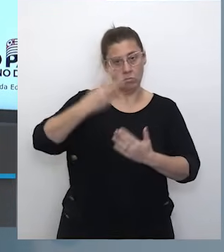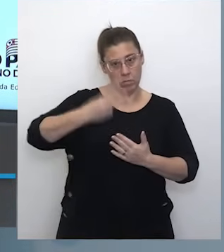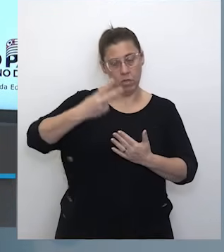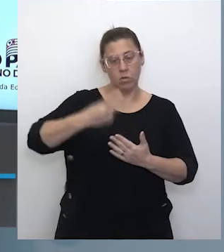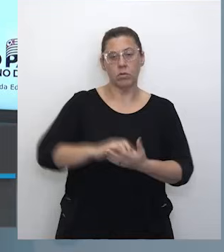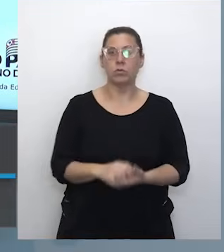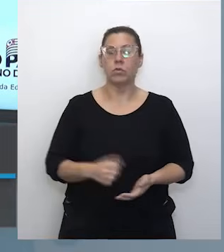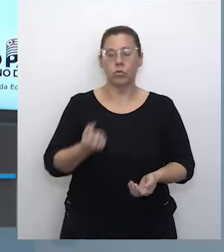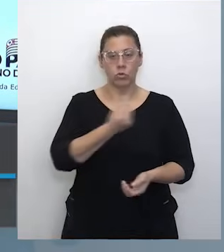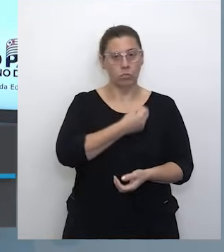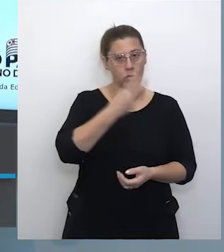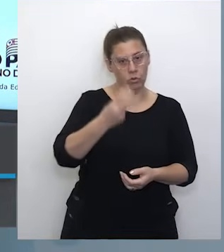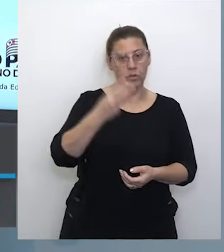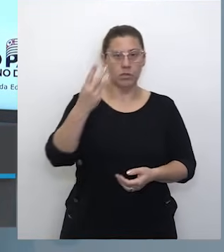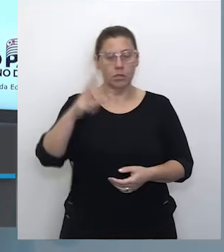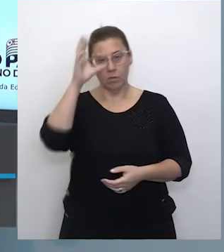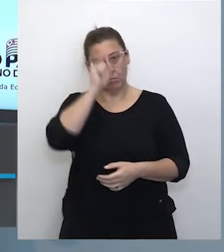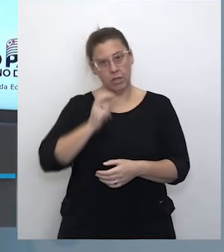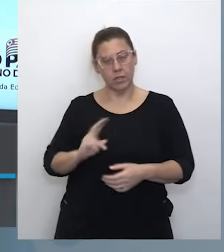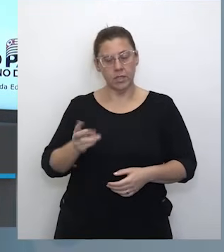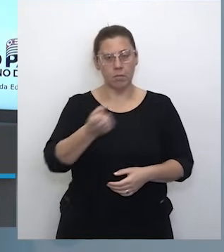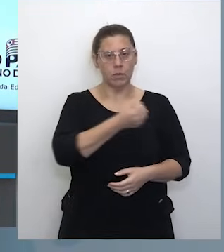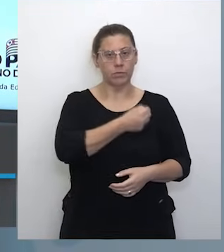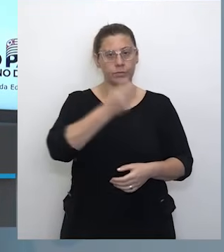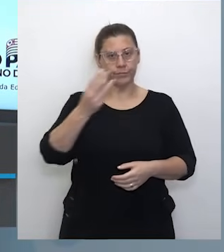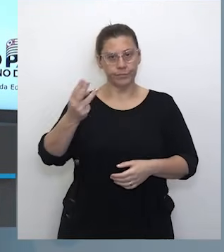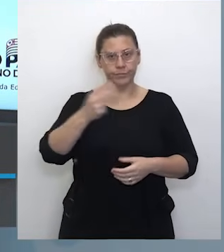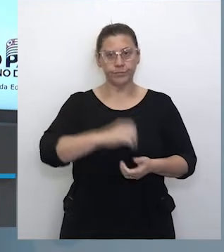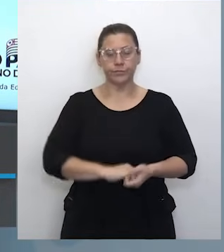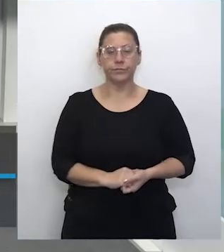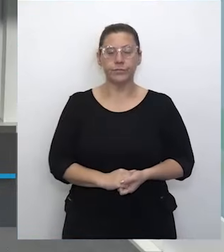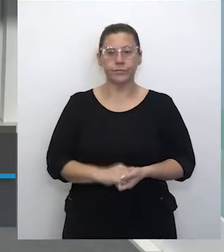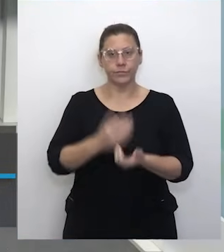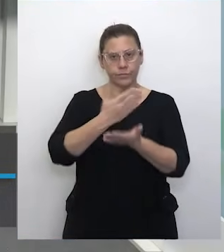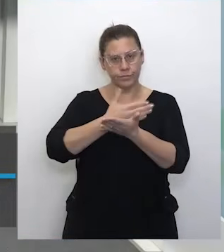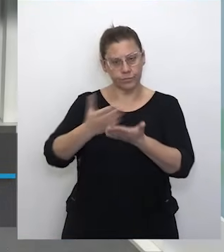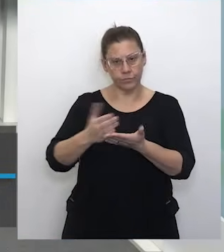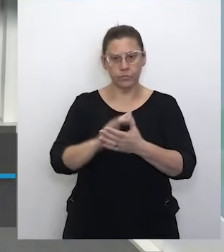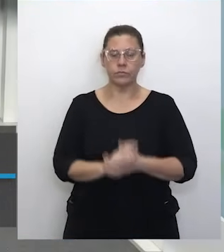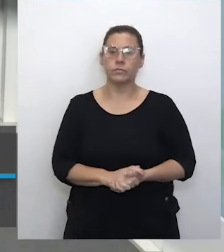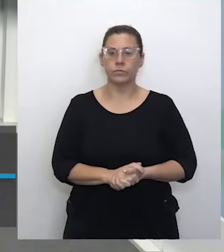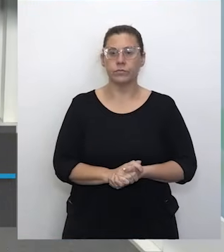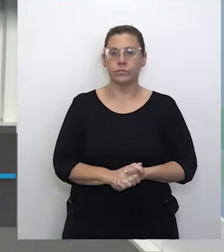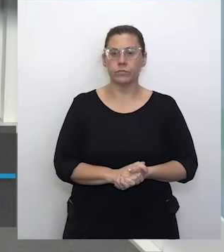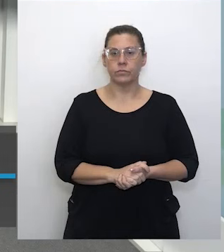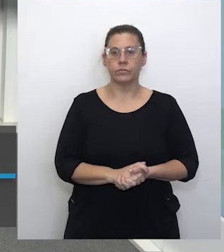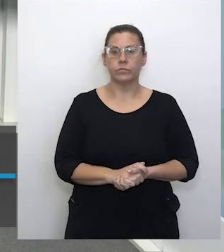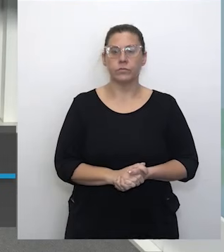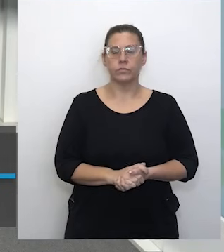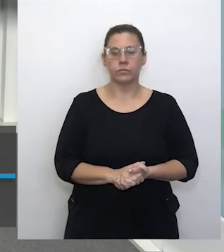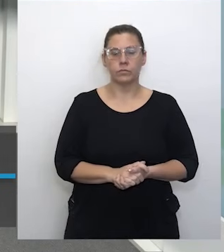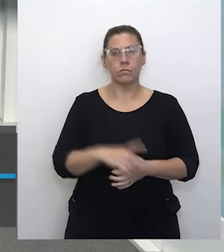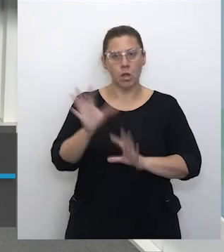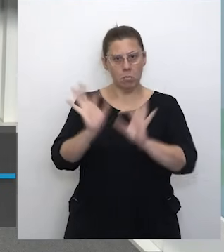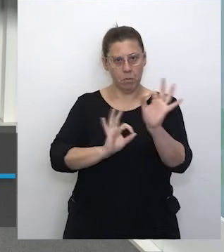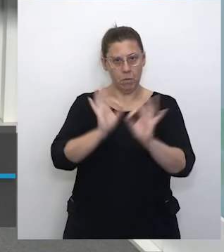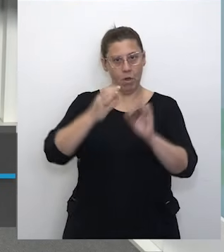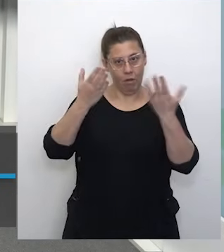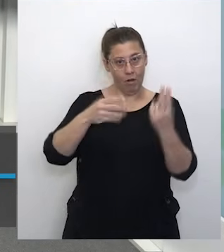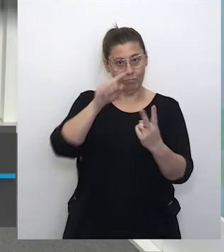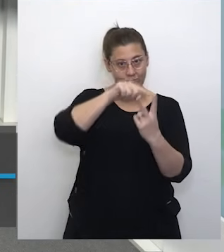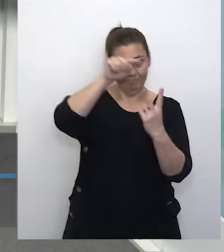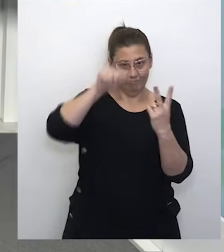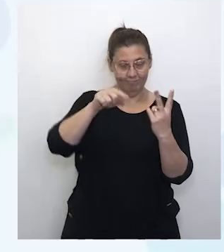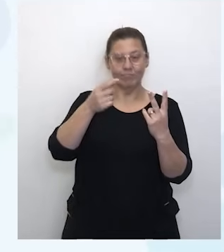sequências 2 e 3 do Aprender Sempre 3, tá certo? Então, vamos lá, ó, radiciação em Q. Então, preparei para vocês uma aula